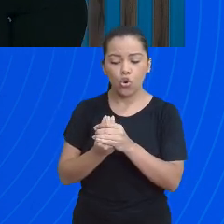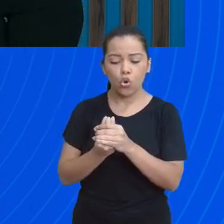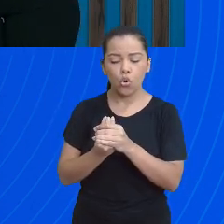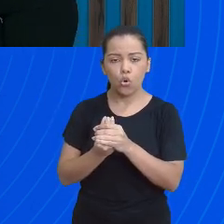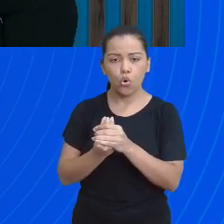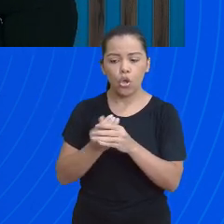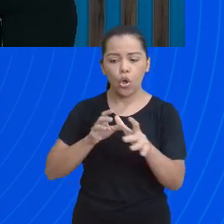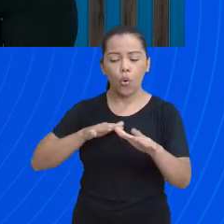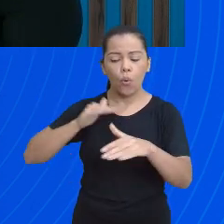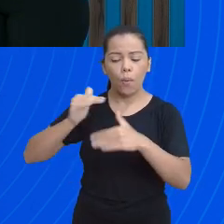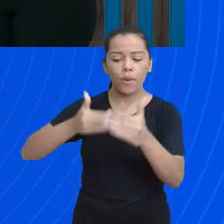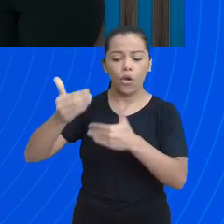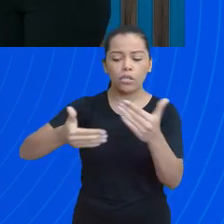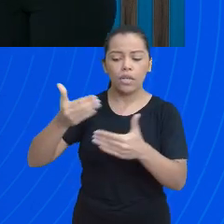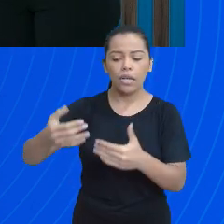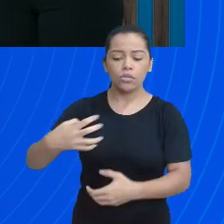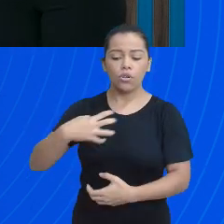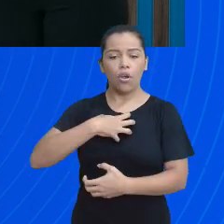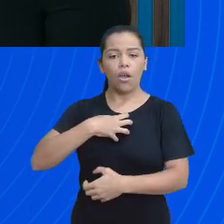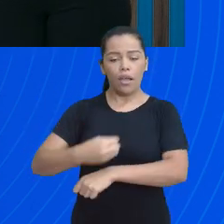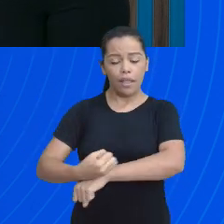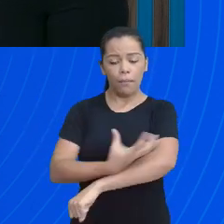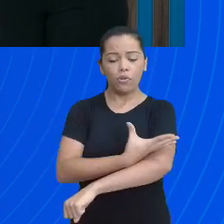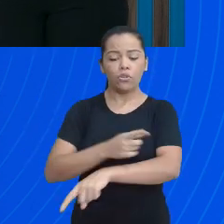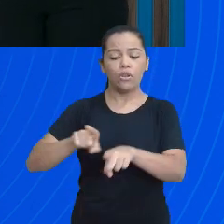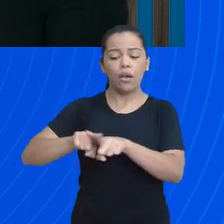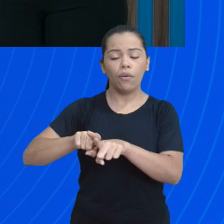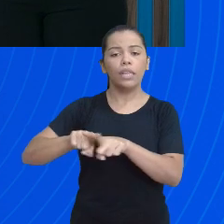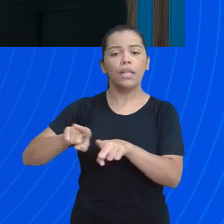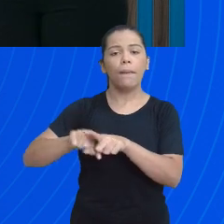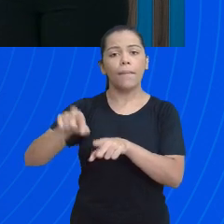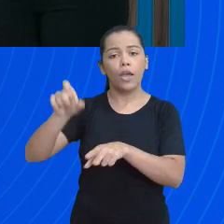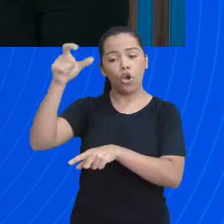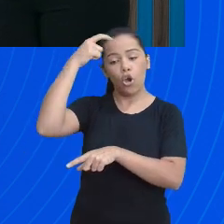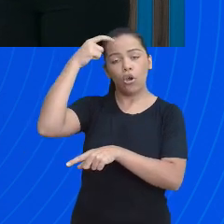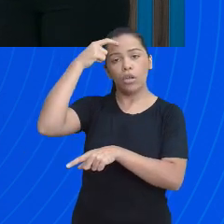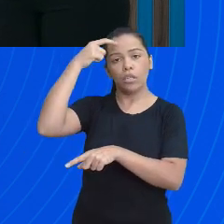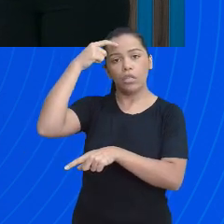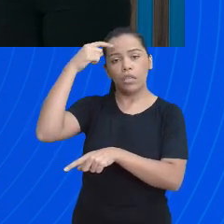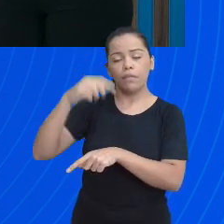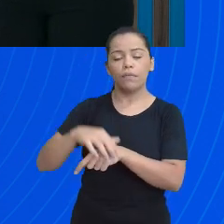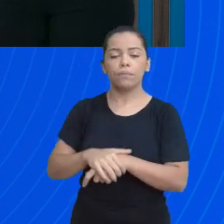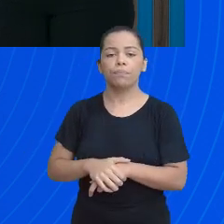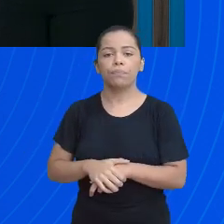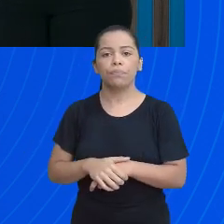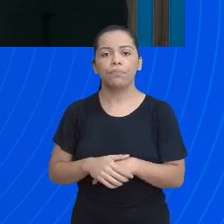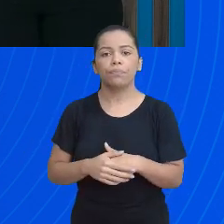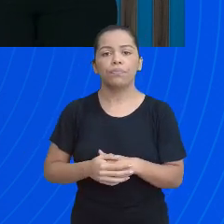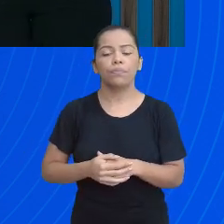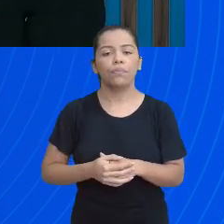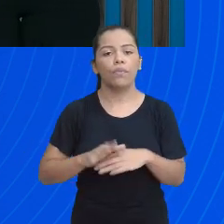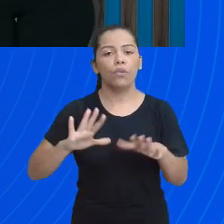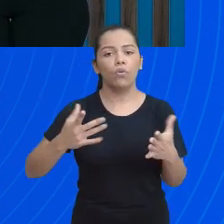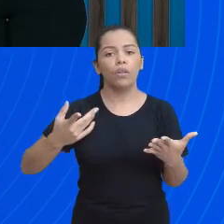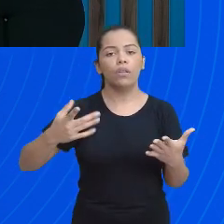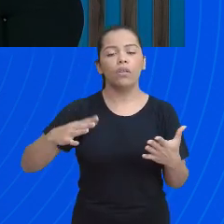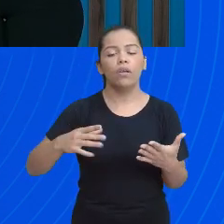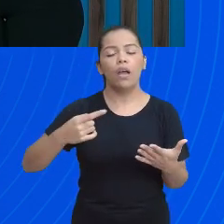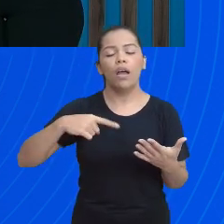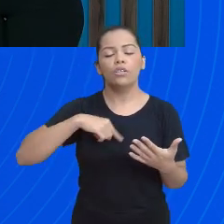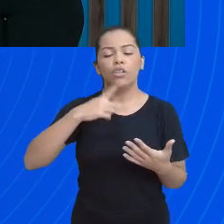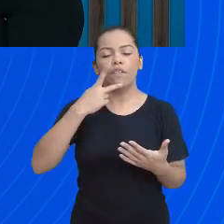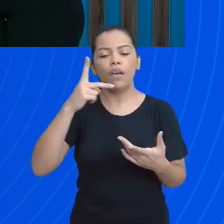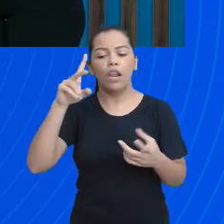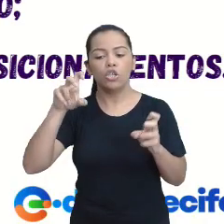questão cognitiva. E aí, quando a gente fala de desenvolvimento integral, a gente está pensando na percepção da diferença,